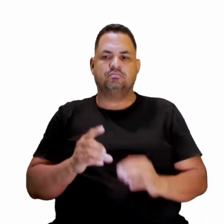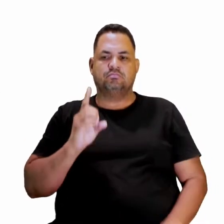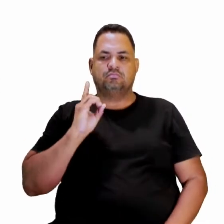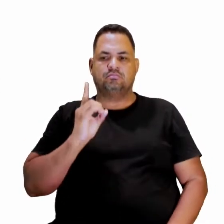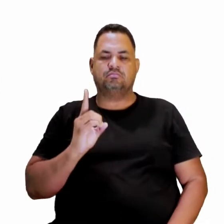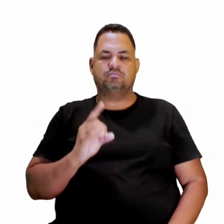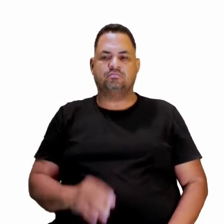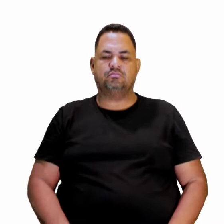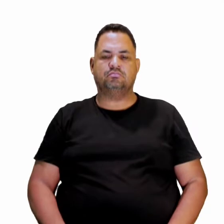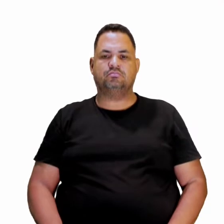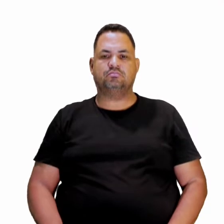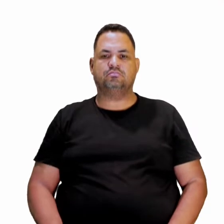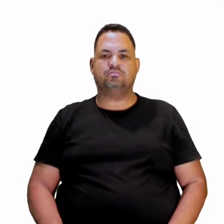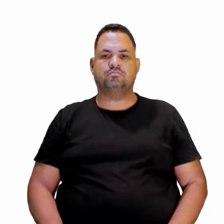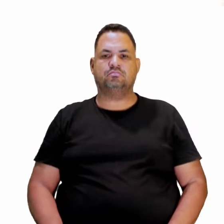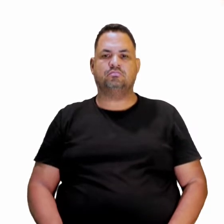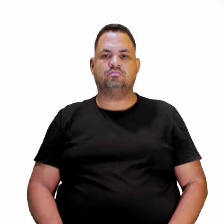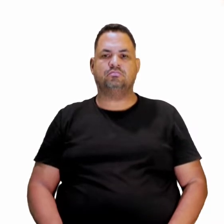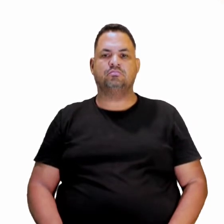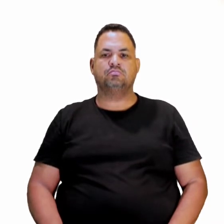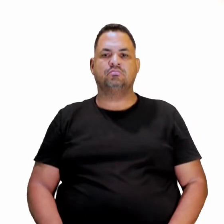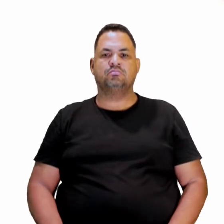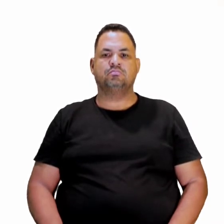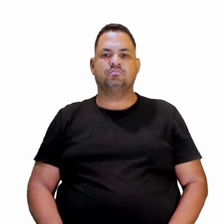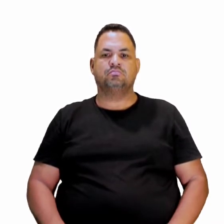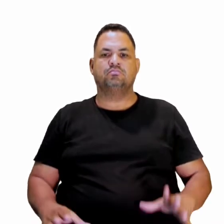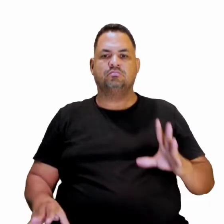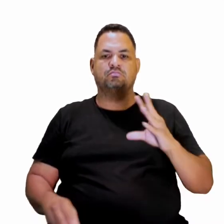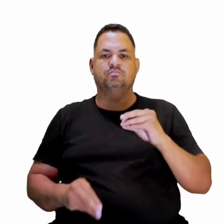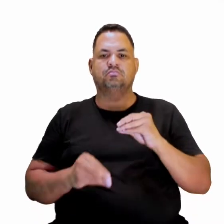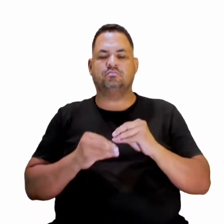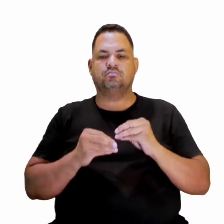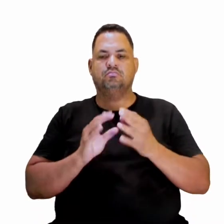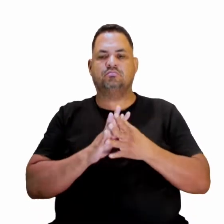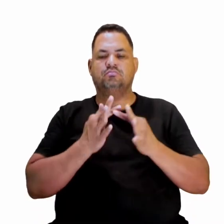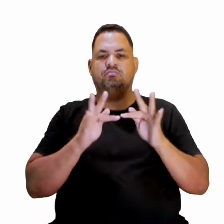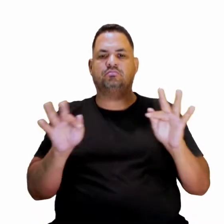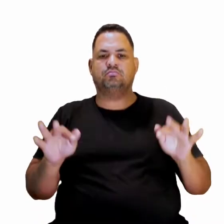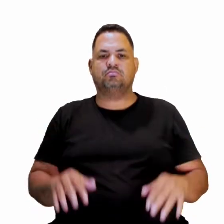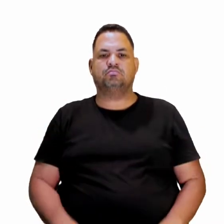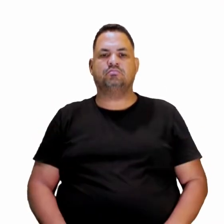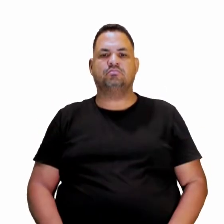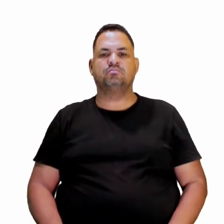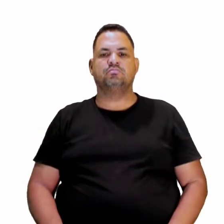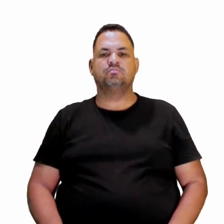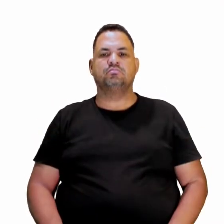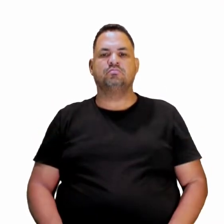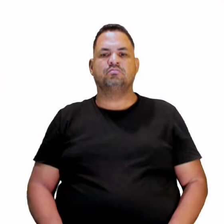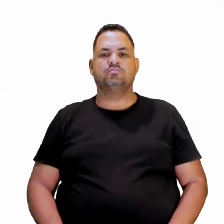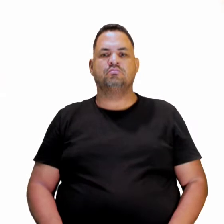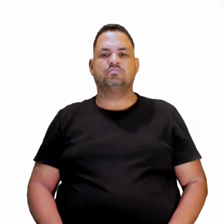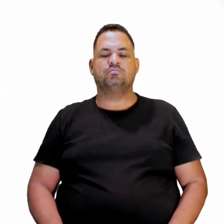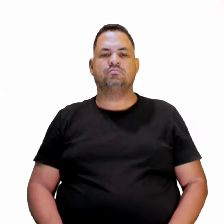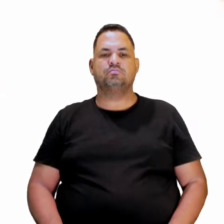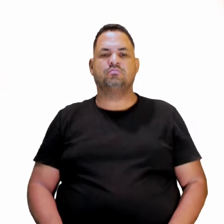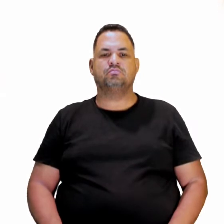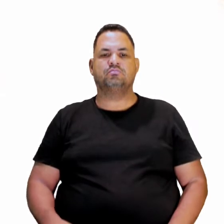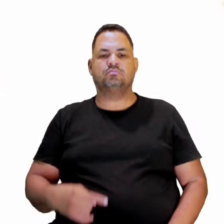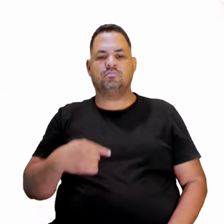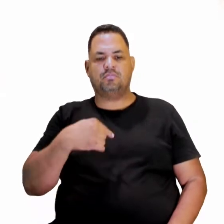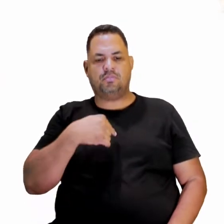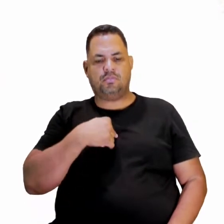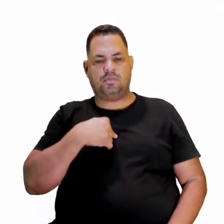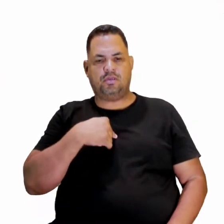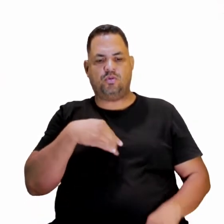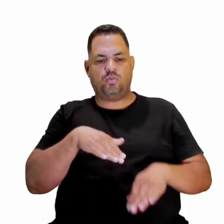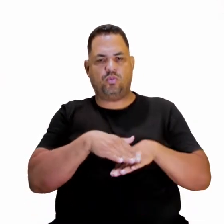porque eu não li essa parte aqui, que é o quê? Que é o complemento da minha frase. I talked to Sue yesterday. Eu conversei com